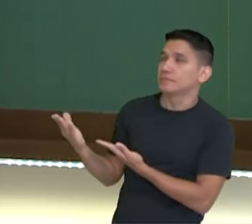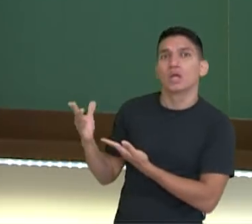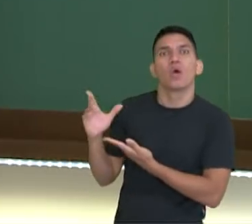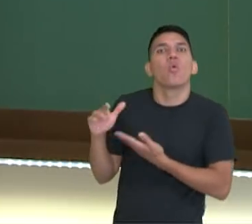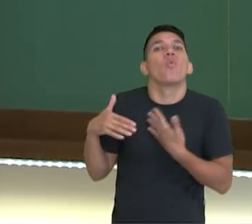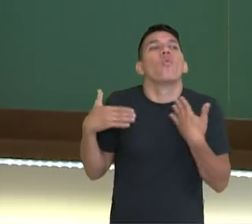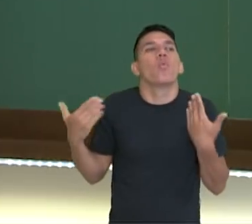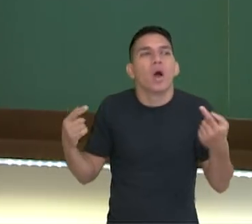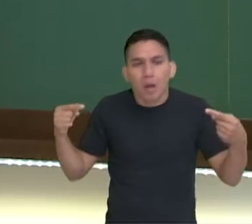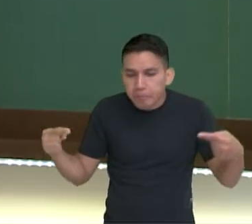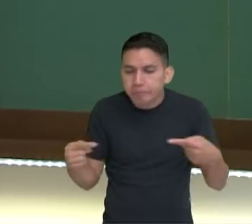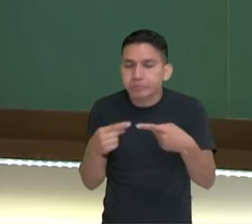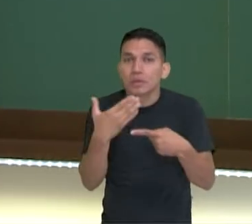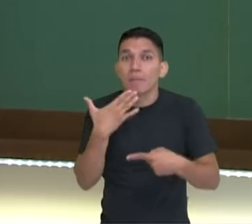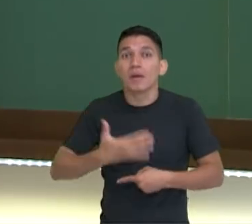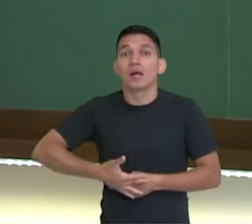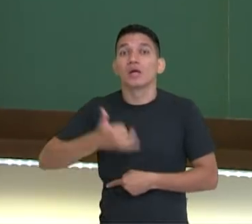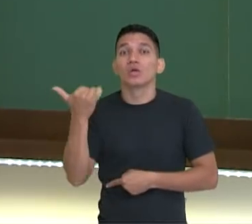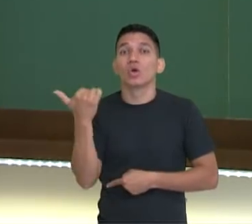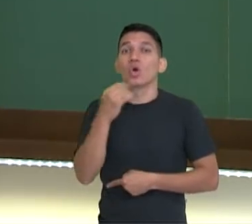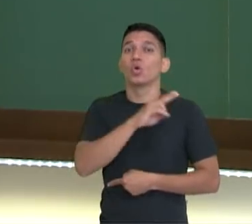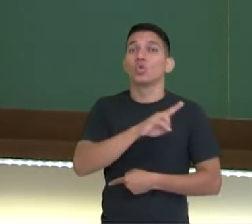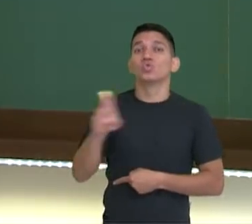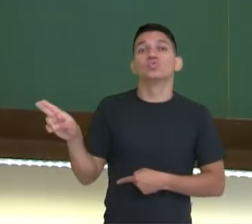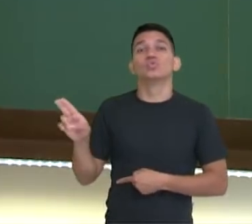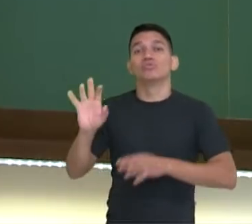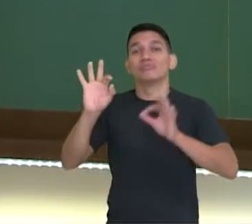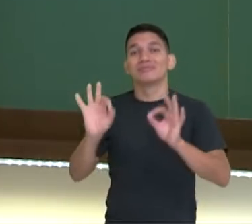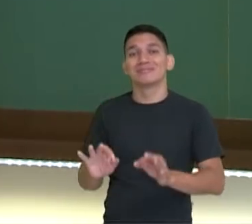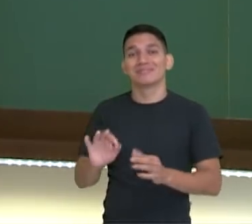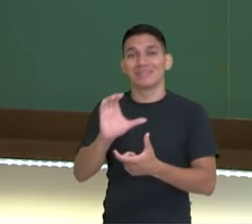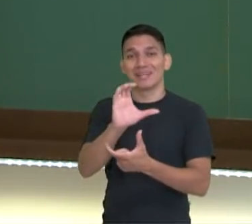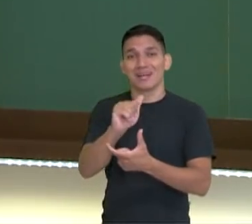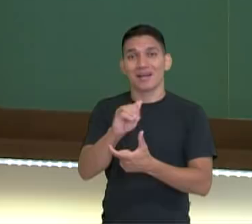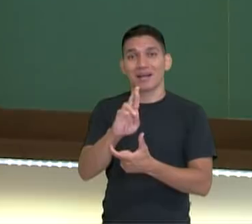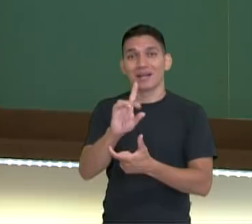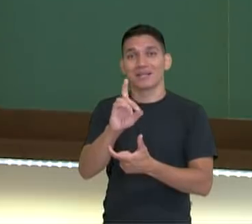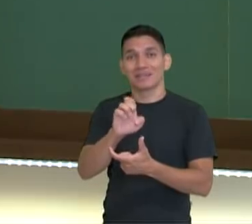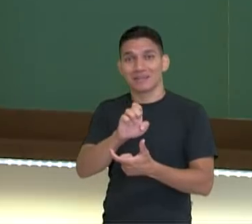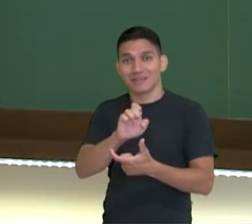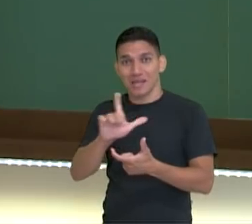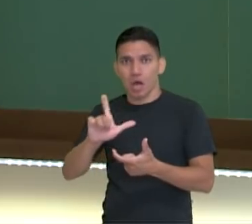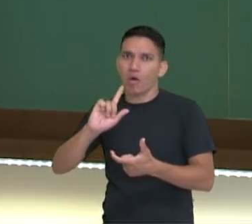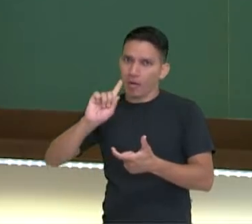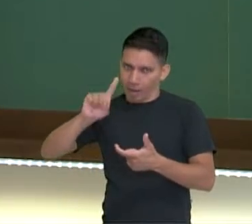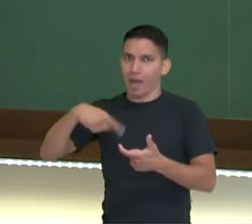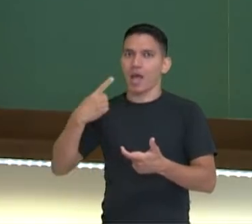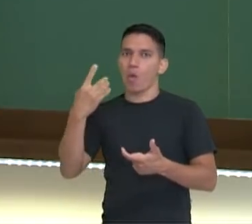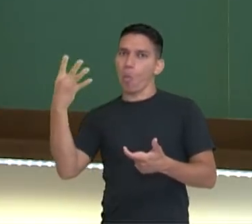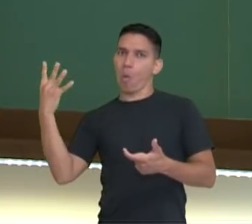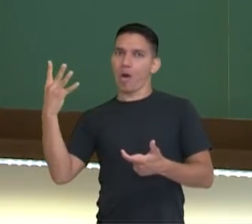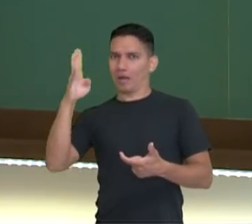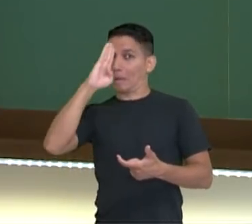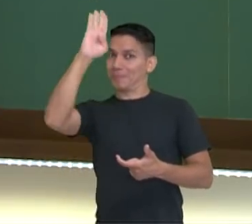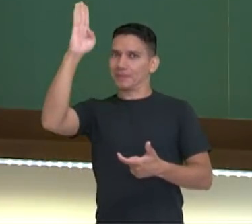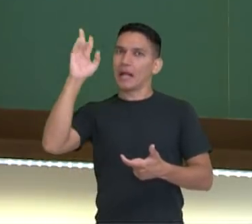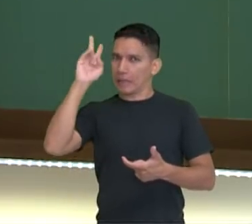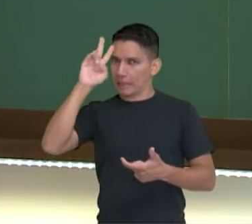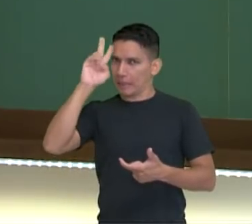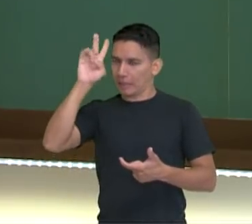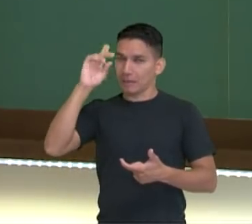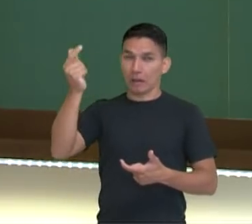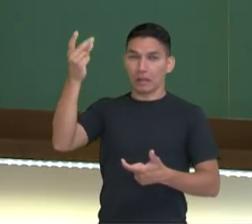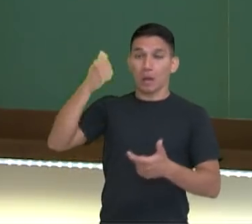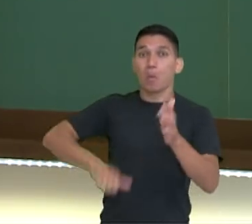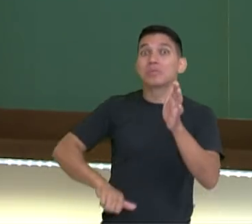qual demonstra corretamente o nome ali dos pontos cardeais, que são 4, né? Aqueles principais, né? Os